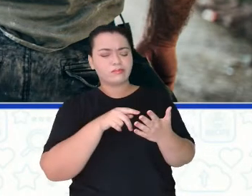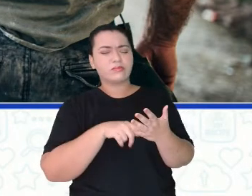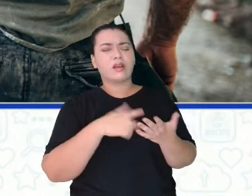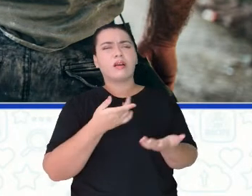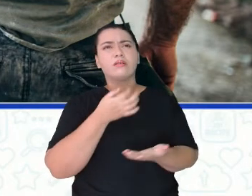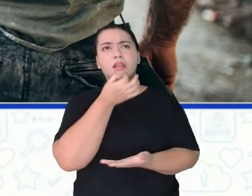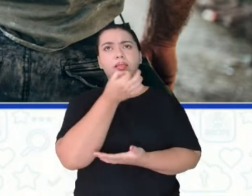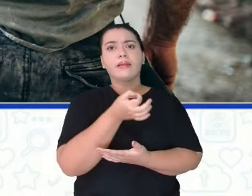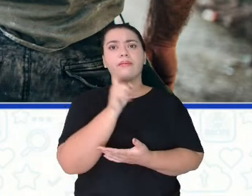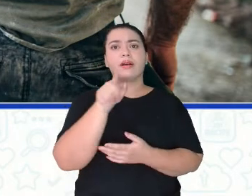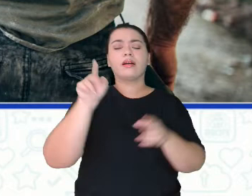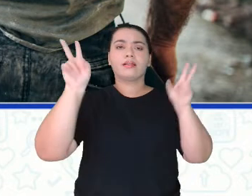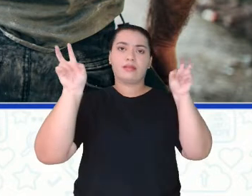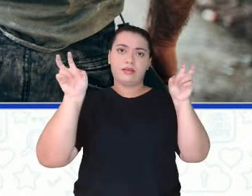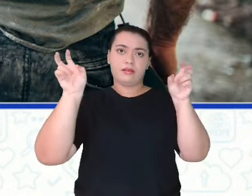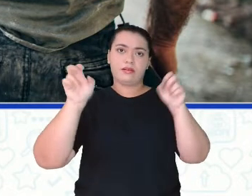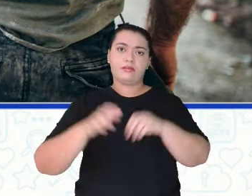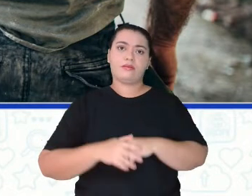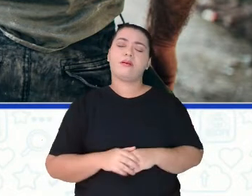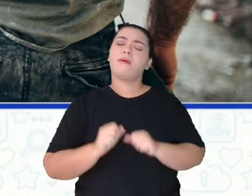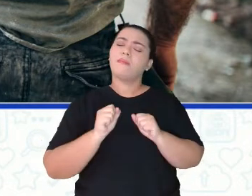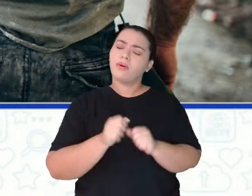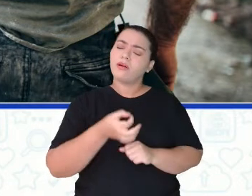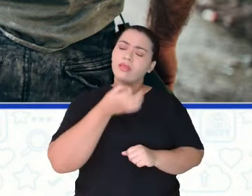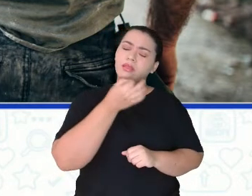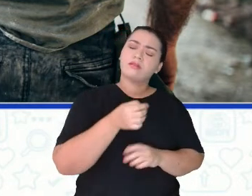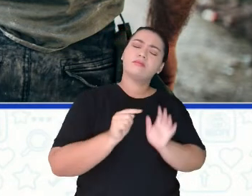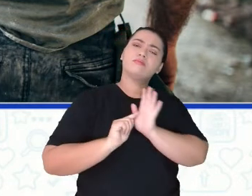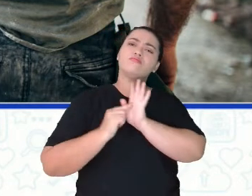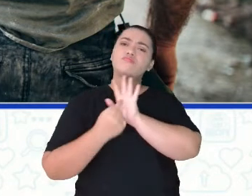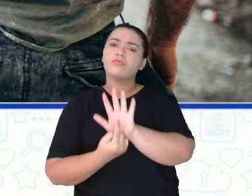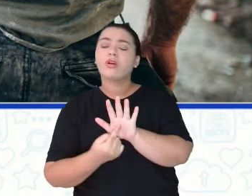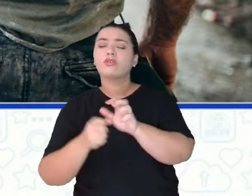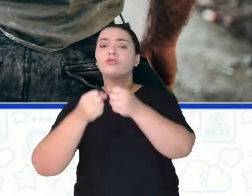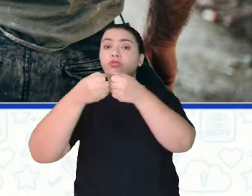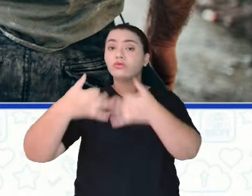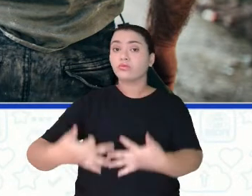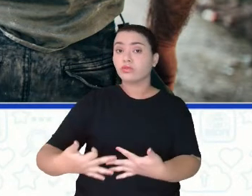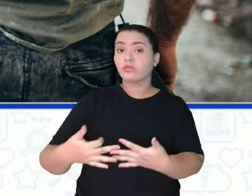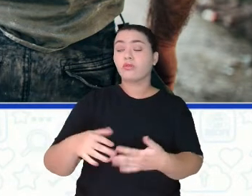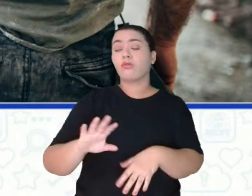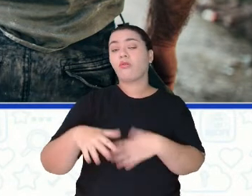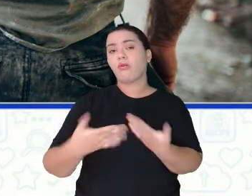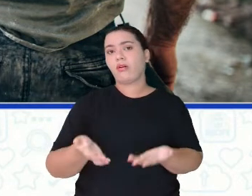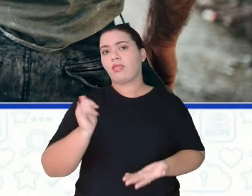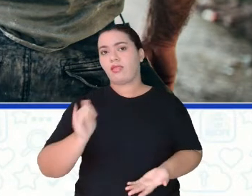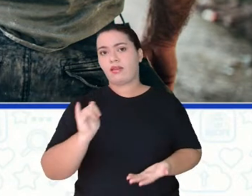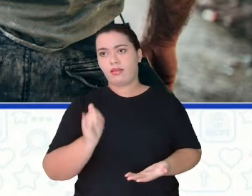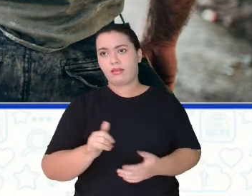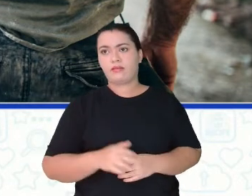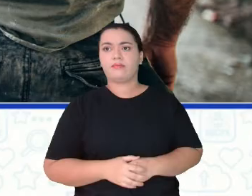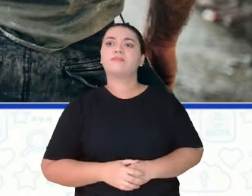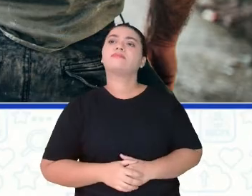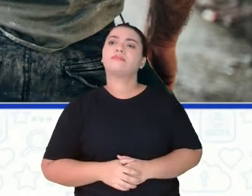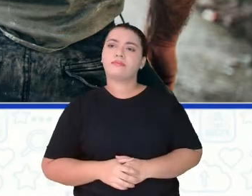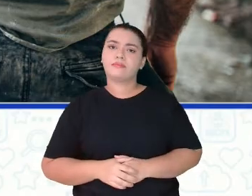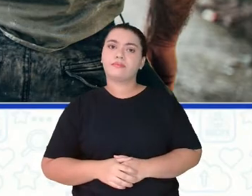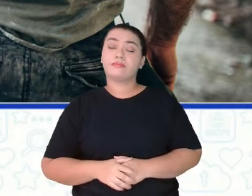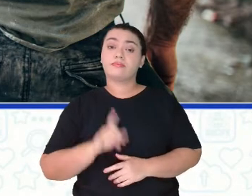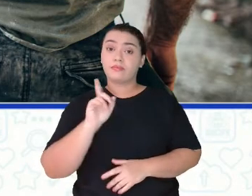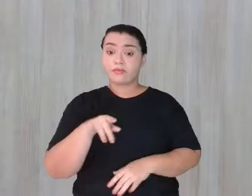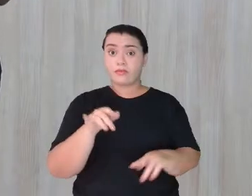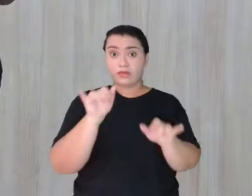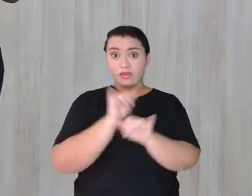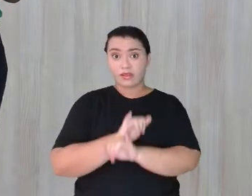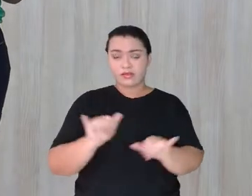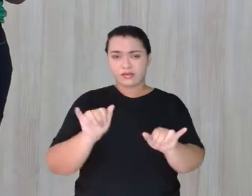o tema. Ele pode ser opinativo, expositivo, descritivo e narrativo. Ou seja, a